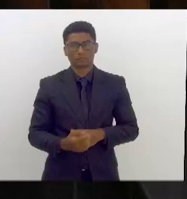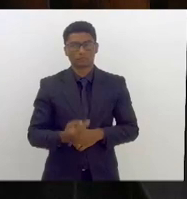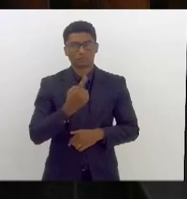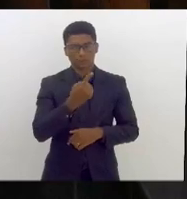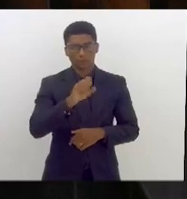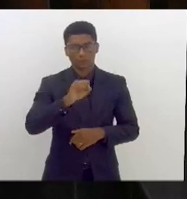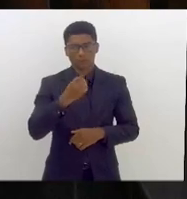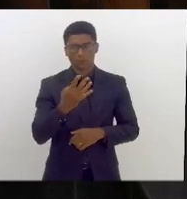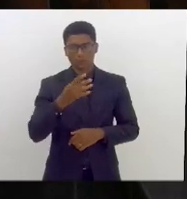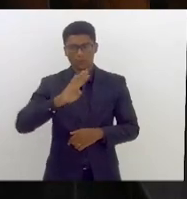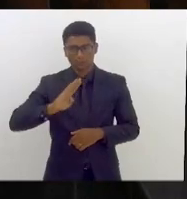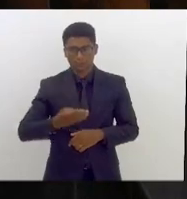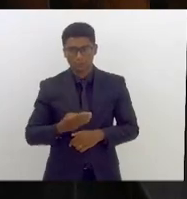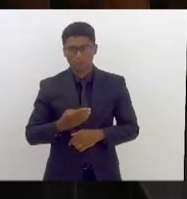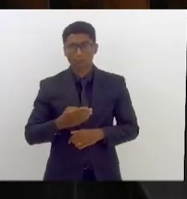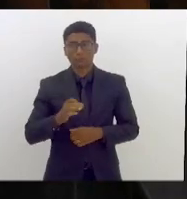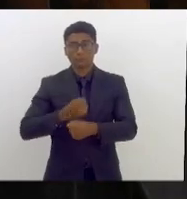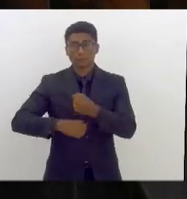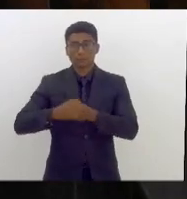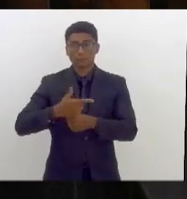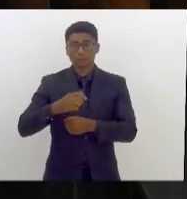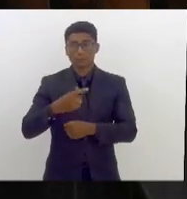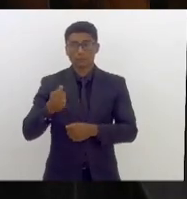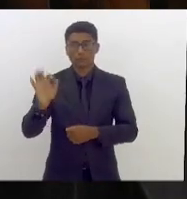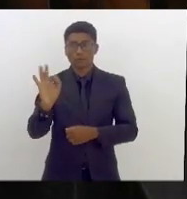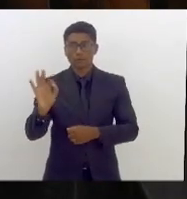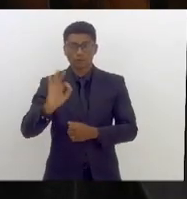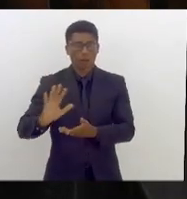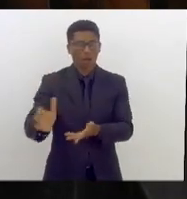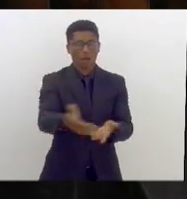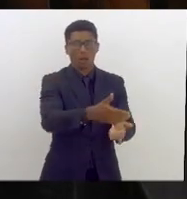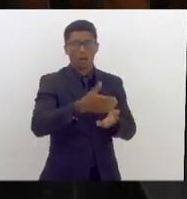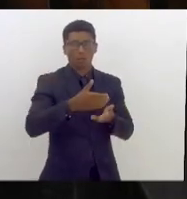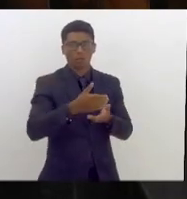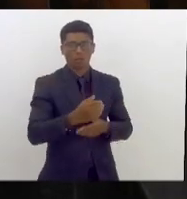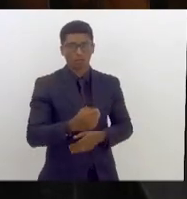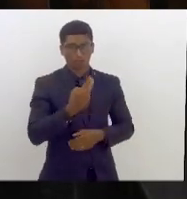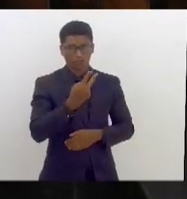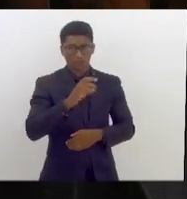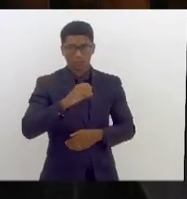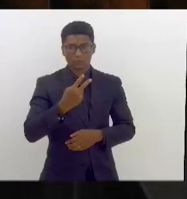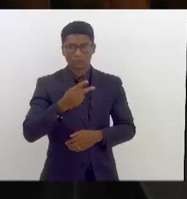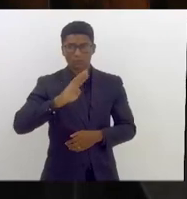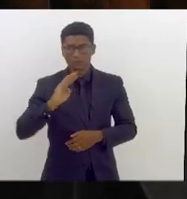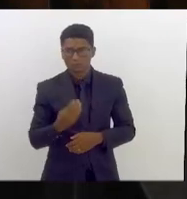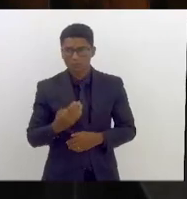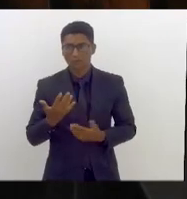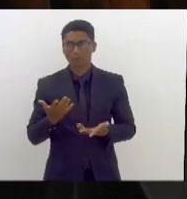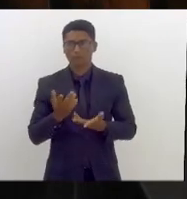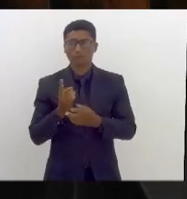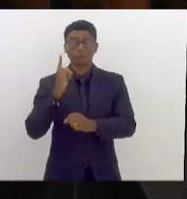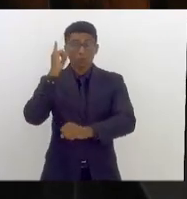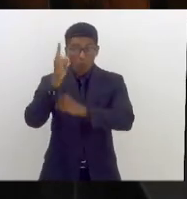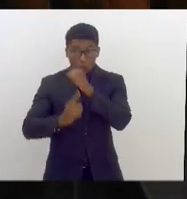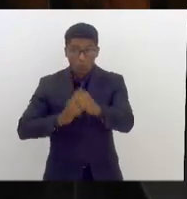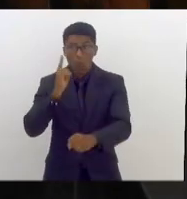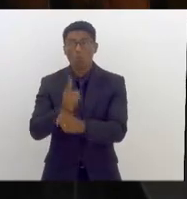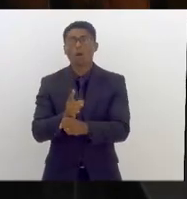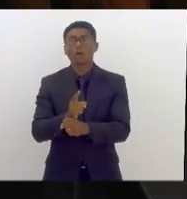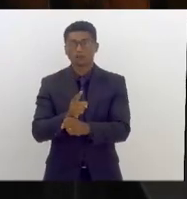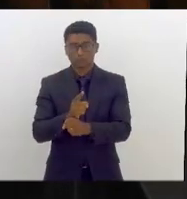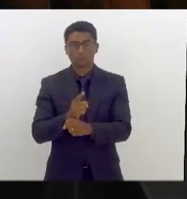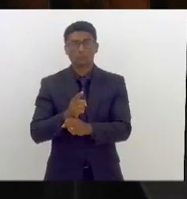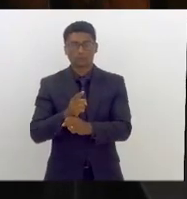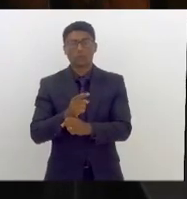184 bi, a União em 2021 arrecadou no Estado 202 bi. Então, já vejam aqui a disparidade. Um ano de arrecadação da União no Rio de